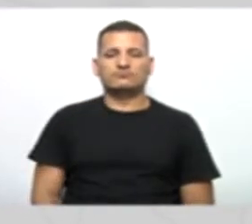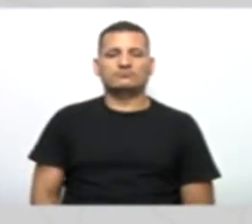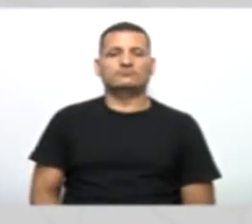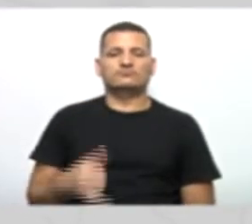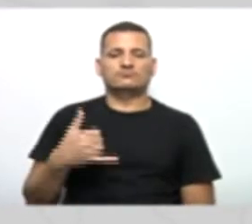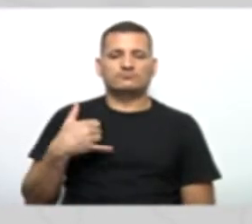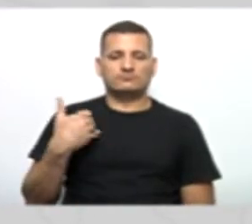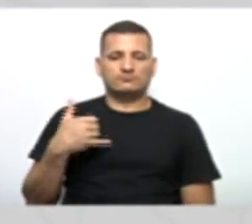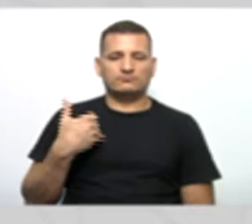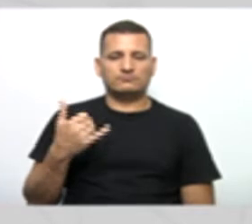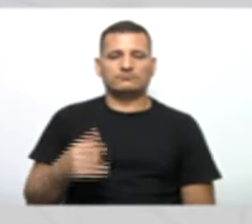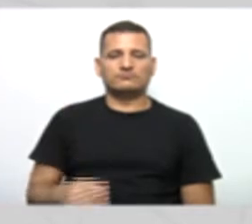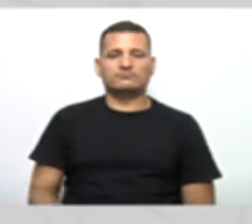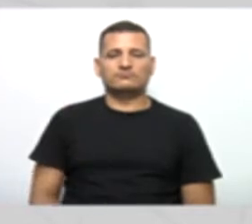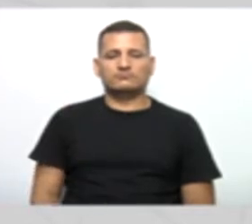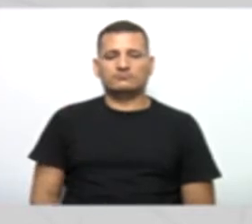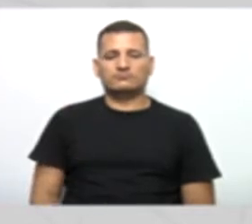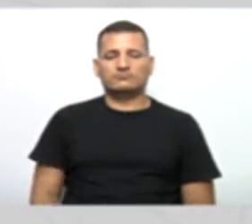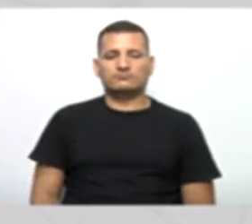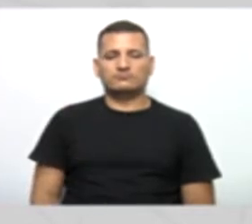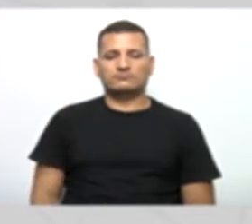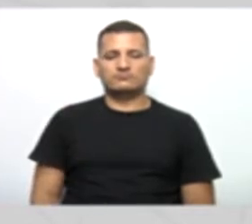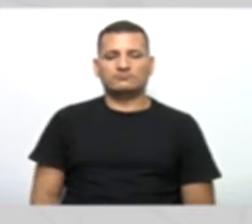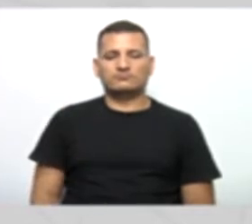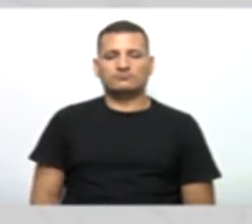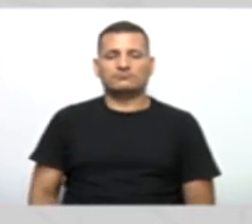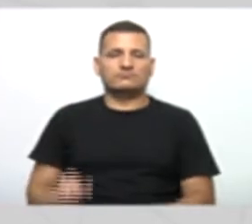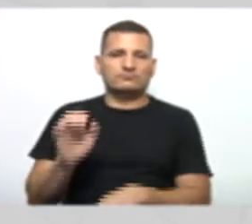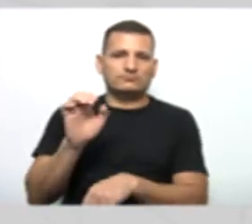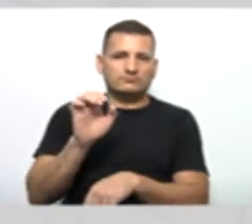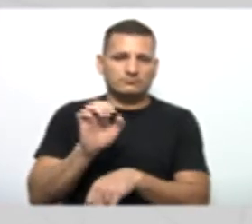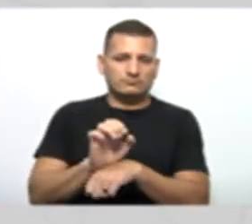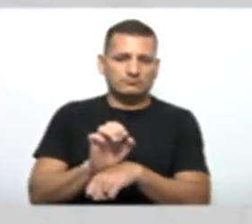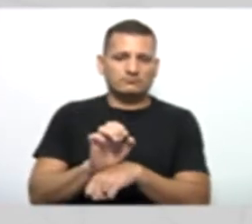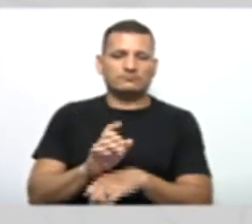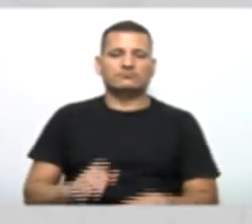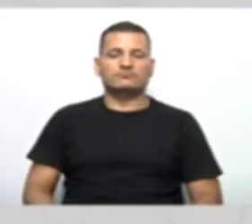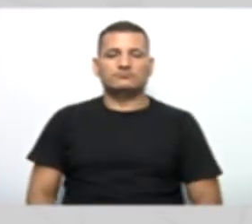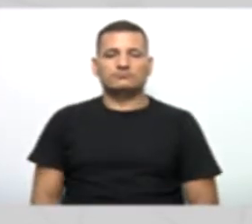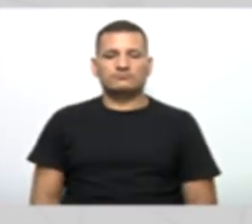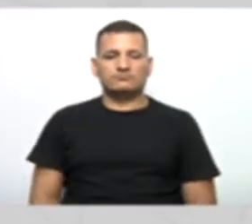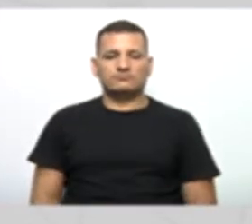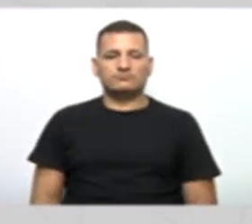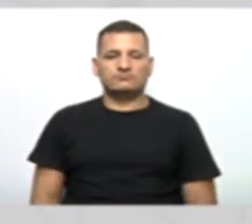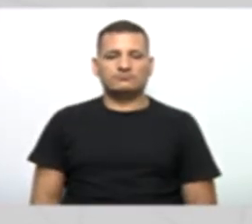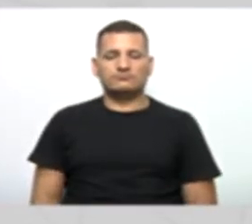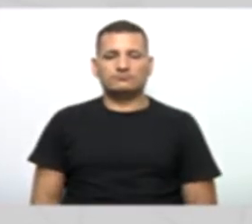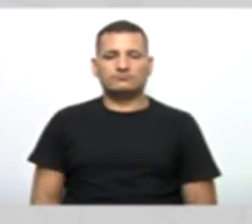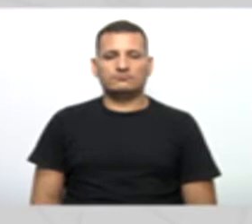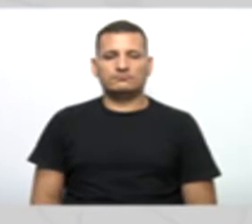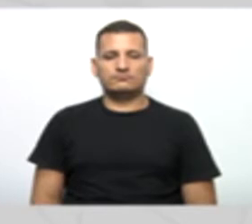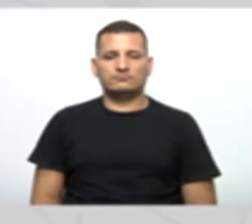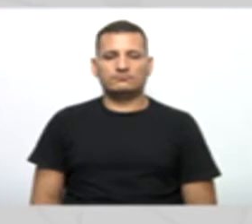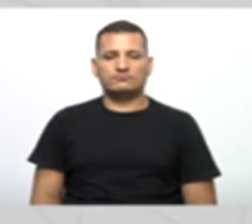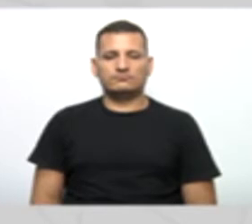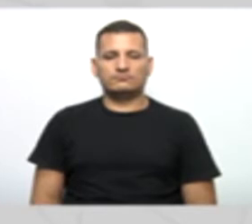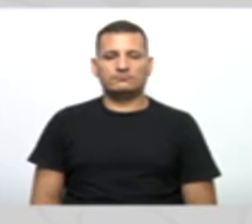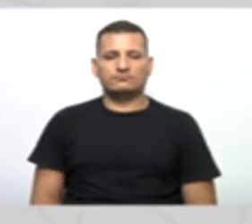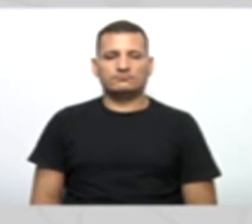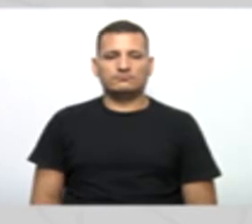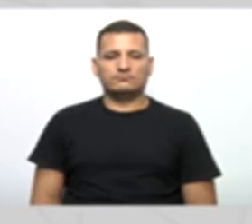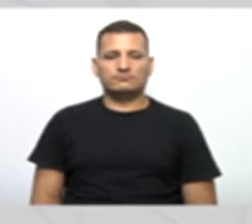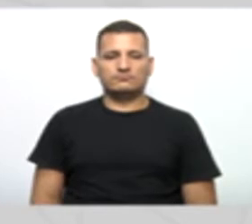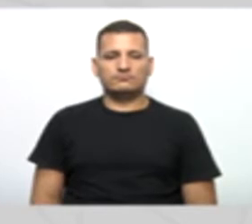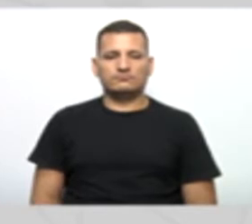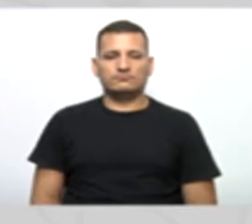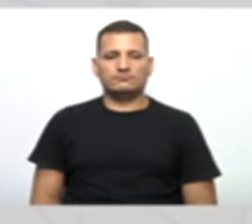com 30 posições, e o F, que vai ser o estado. Então, RO, AM, PR, etc.